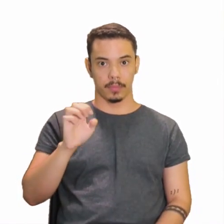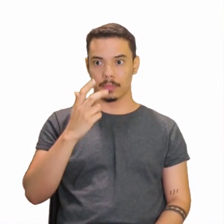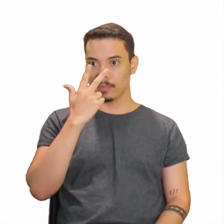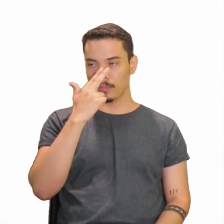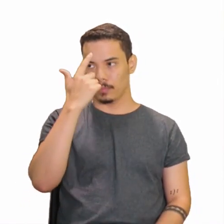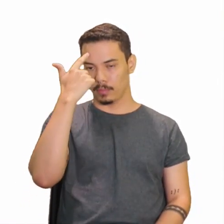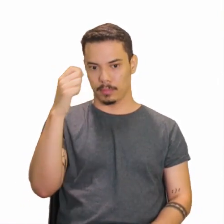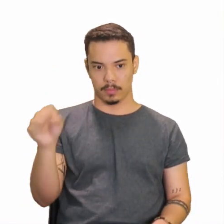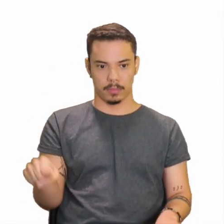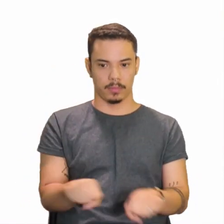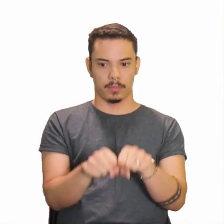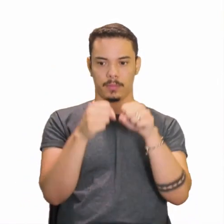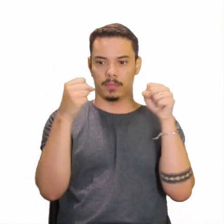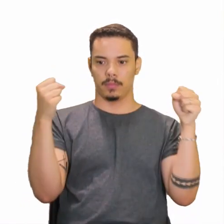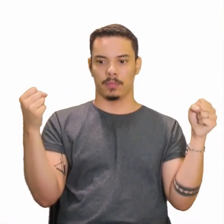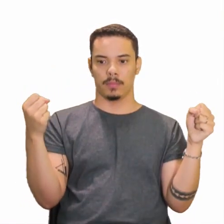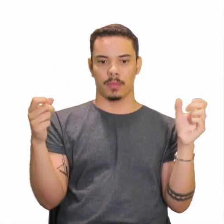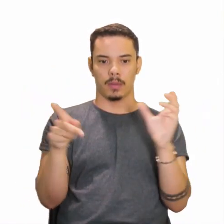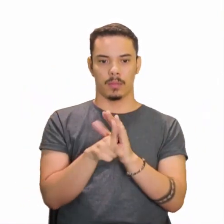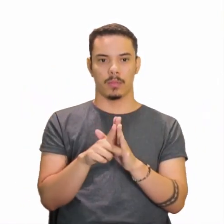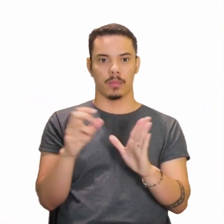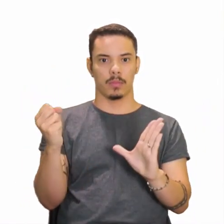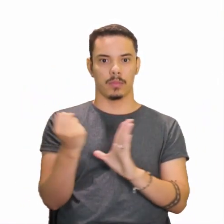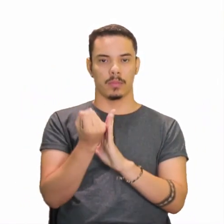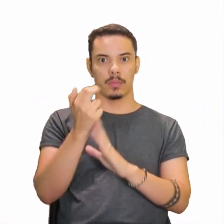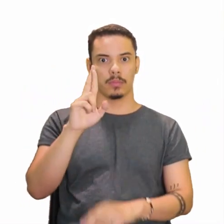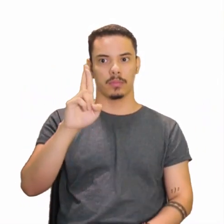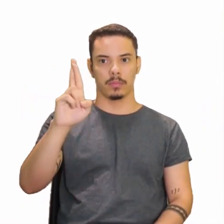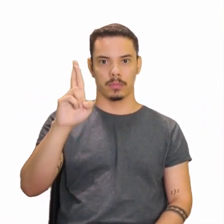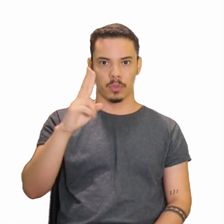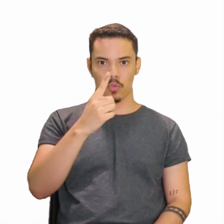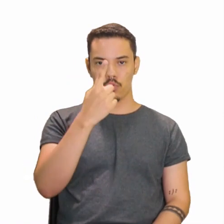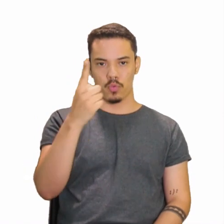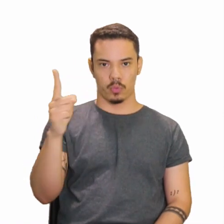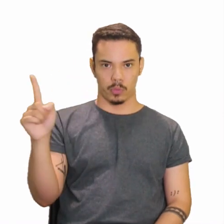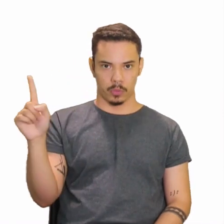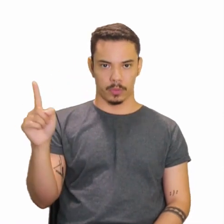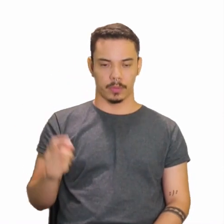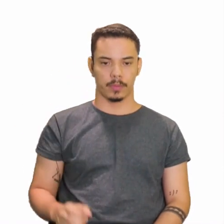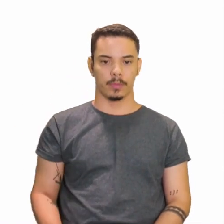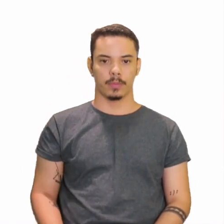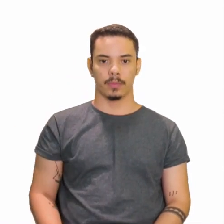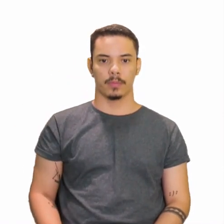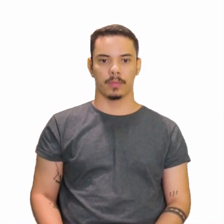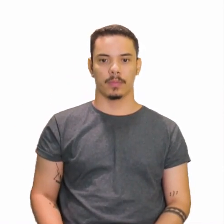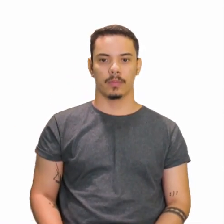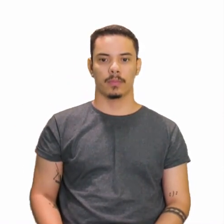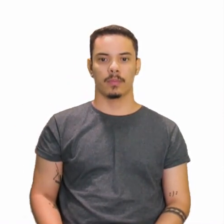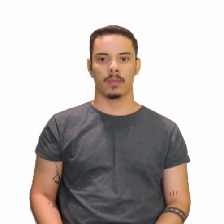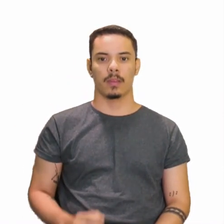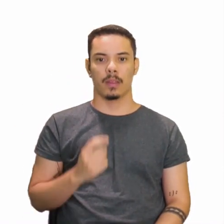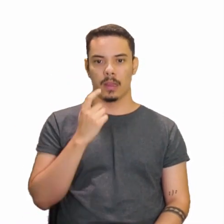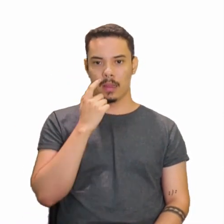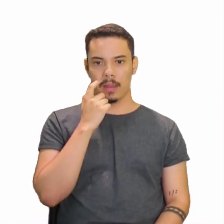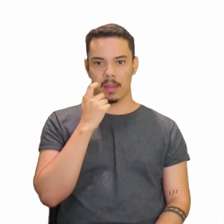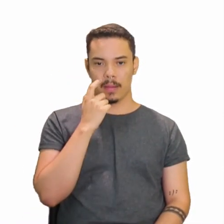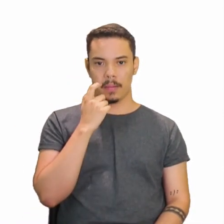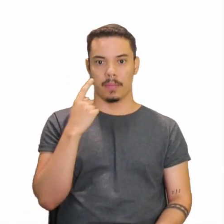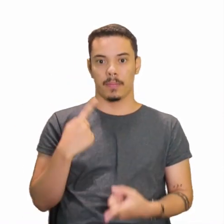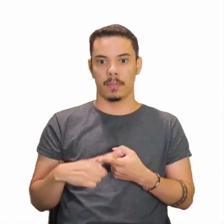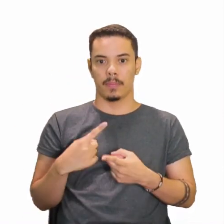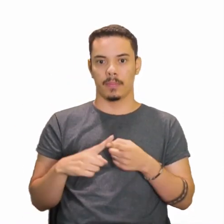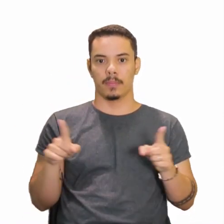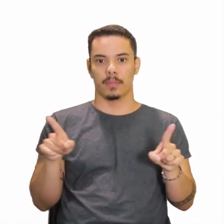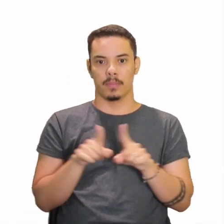né? Nós temos aí a quebra de expectativa produzida no último quadrinho, certo? Aqui é pelo